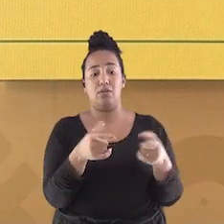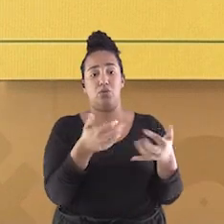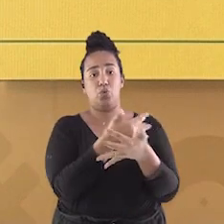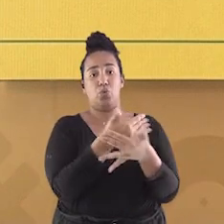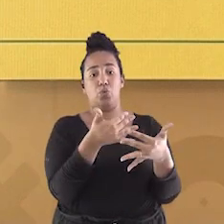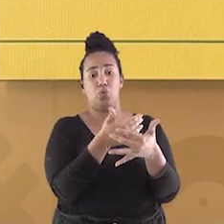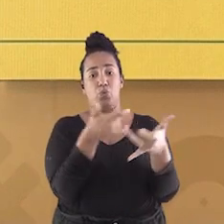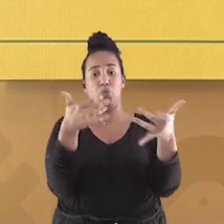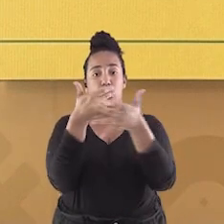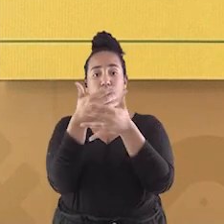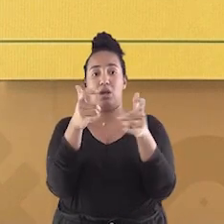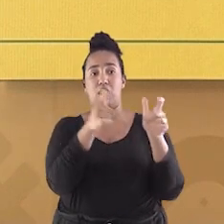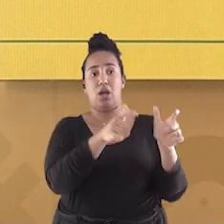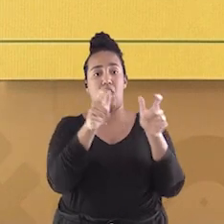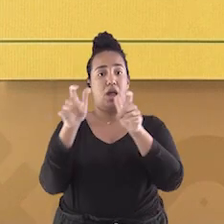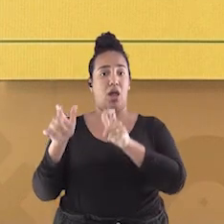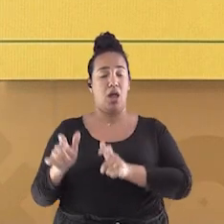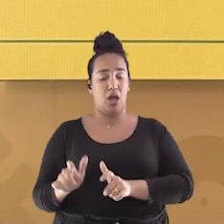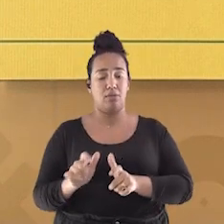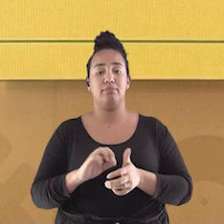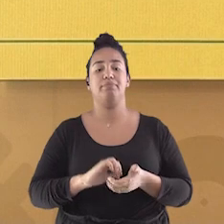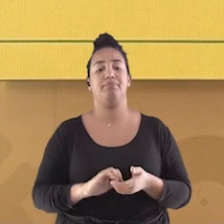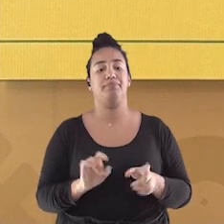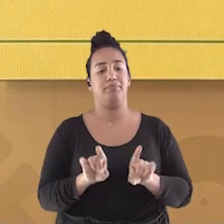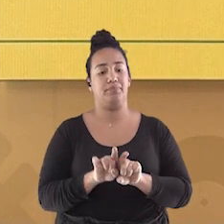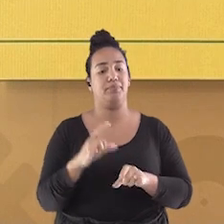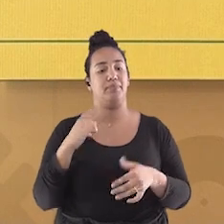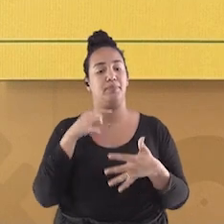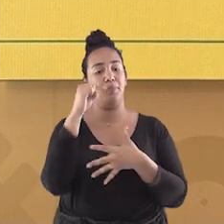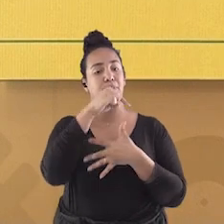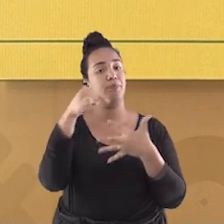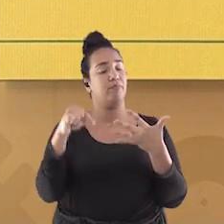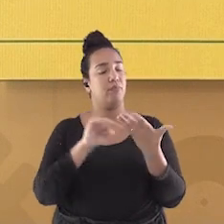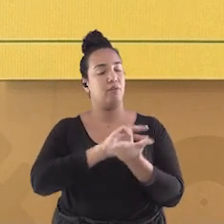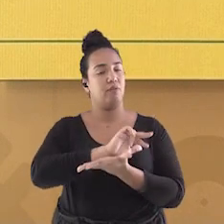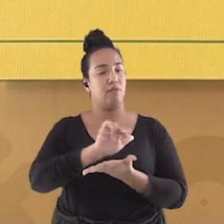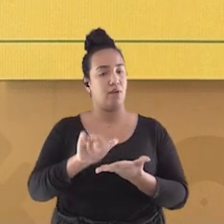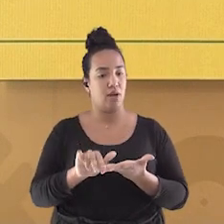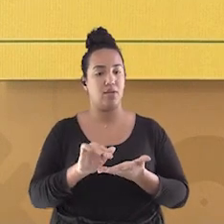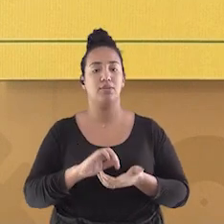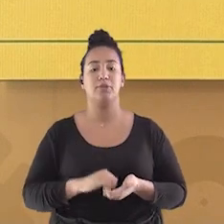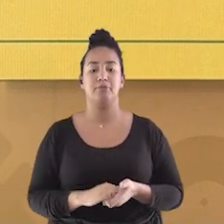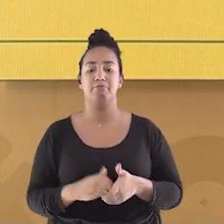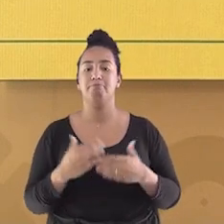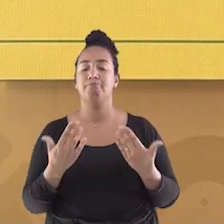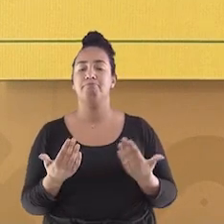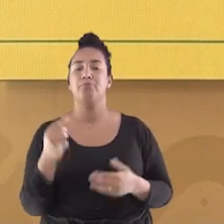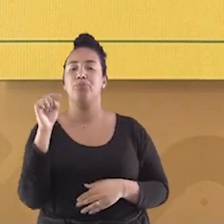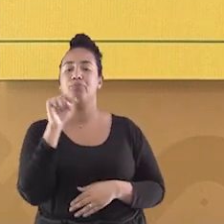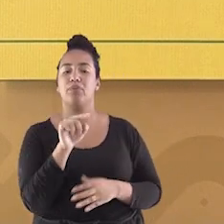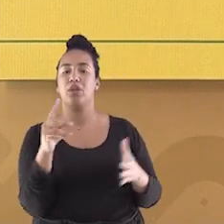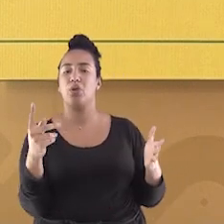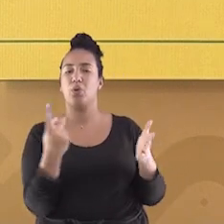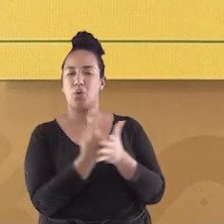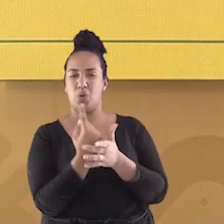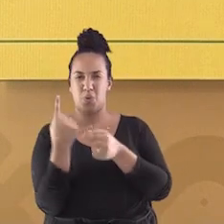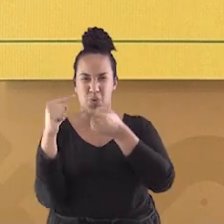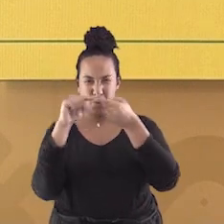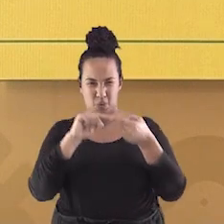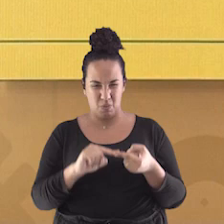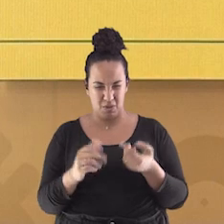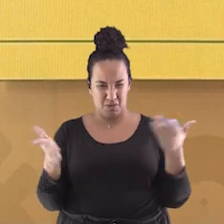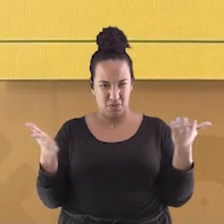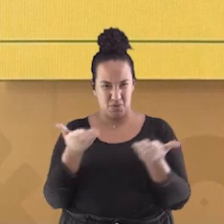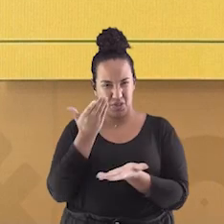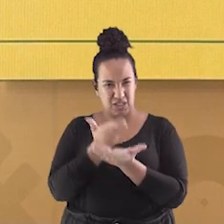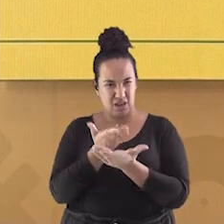urbanização desordenada, entre outros fatores. Será que esse acontecimento tem a ver